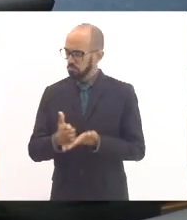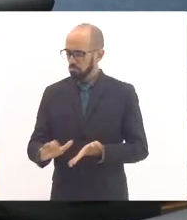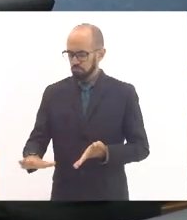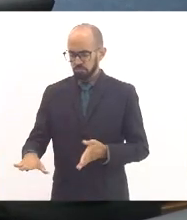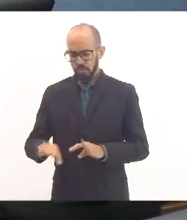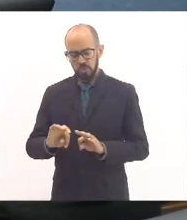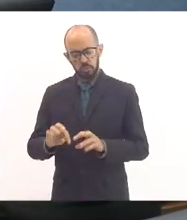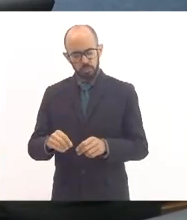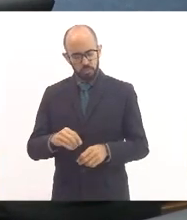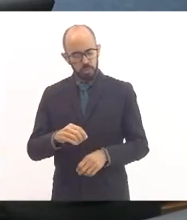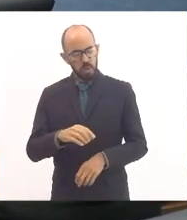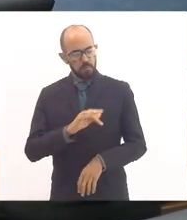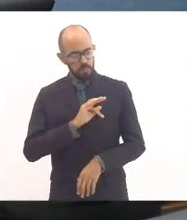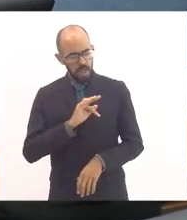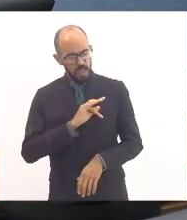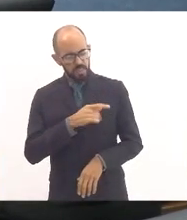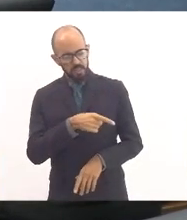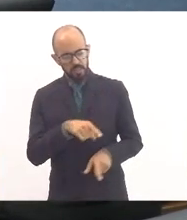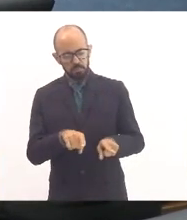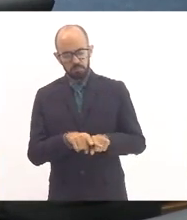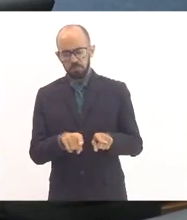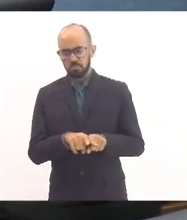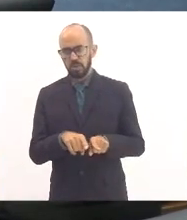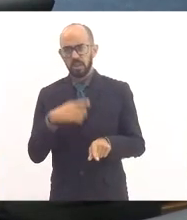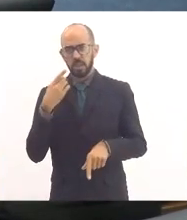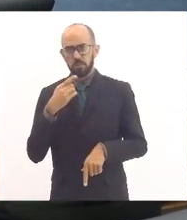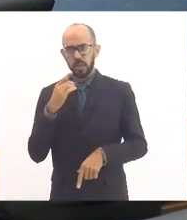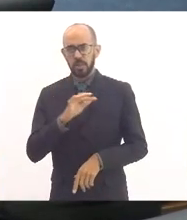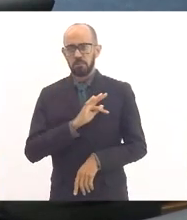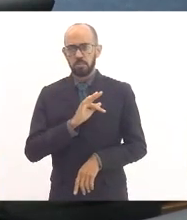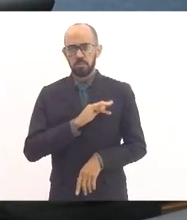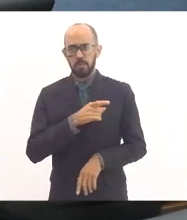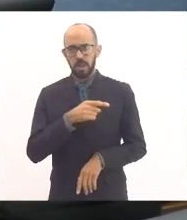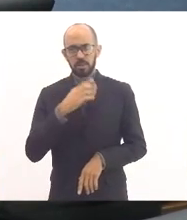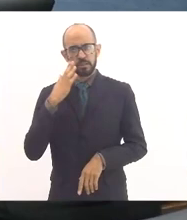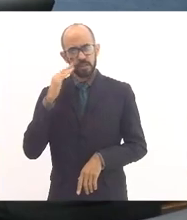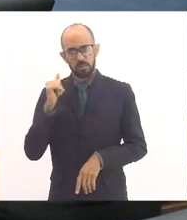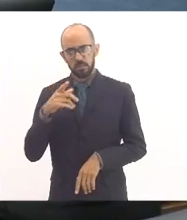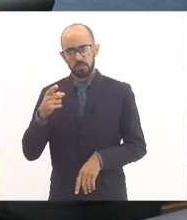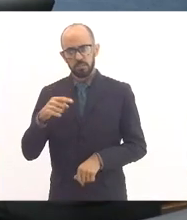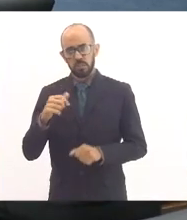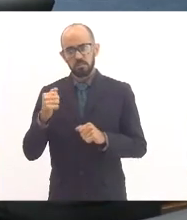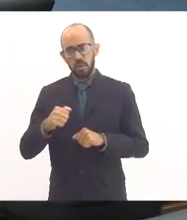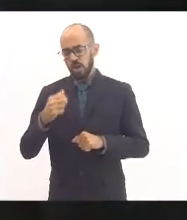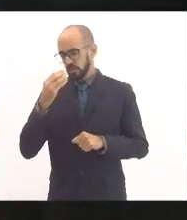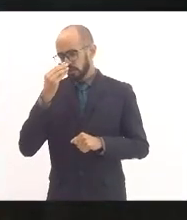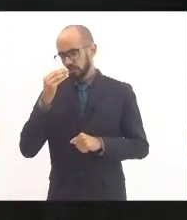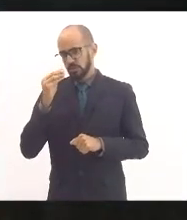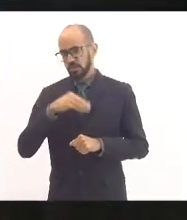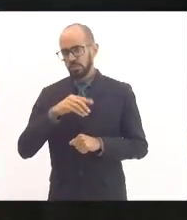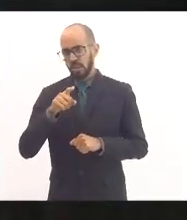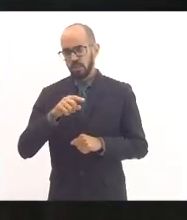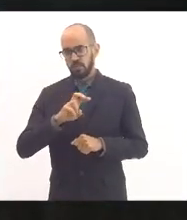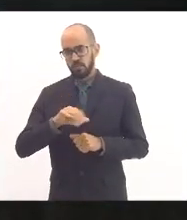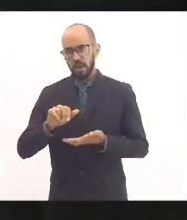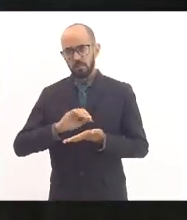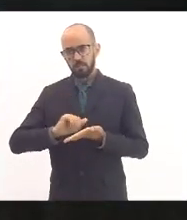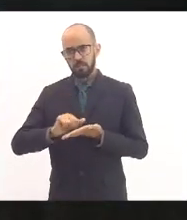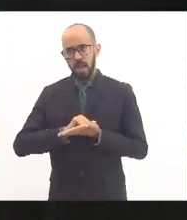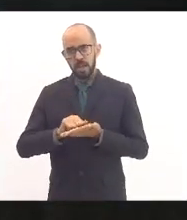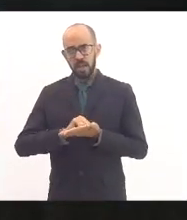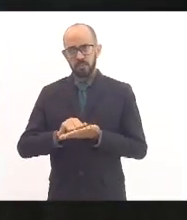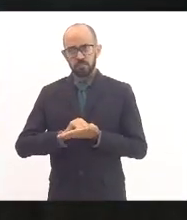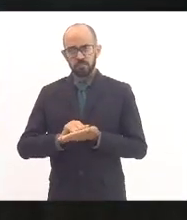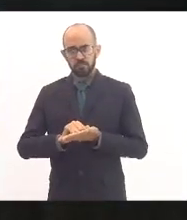Rocha também entende isso os delegar todo mundo tem que sair vai suprime tudo tá você pode esquecer isso aí tudo que sou Iva suprime tudo em perde